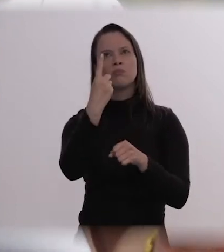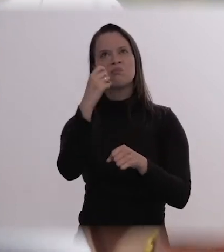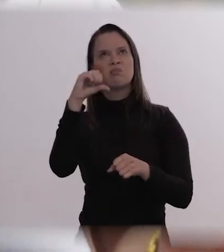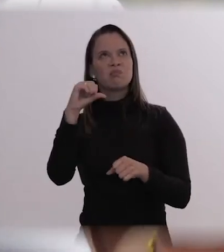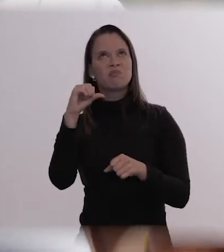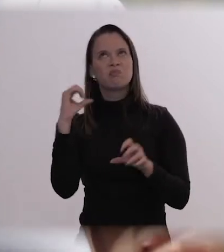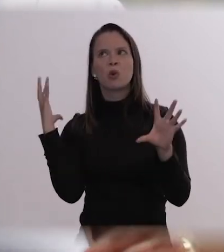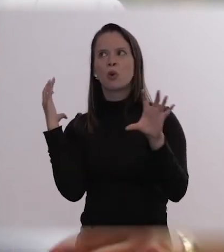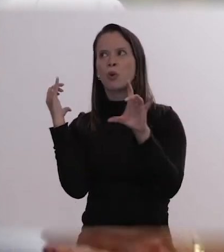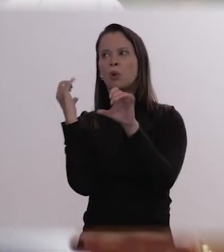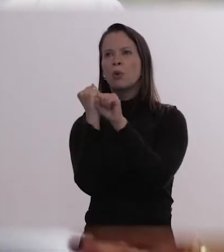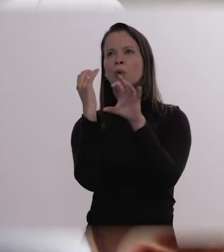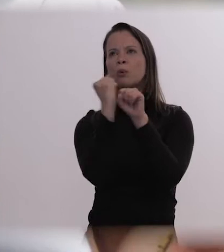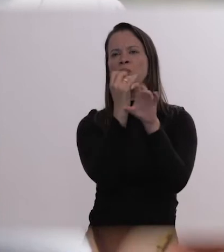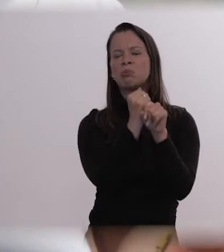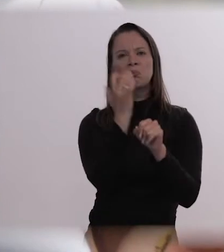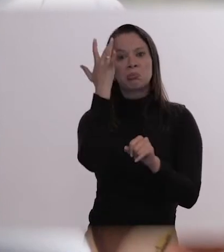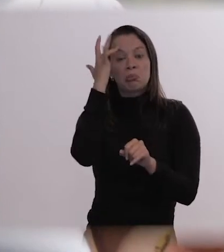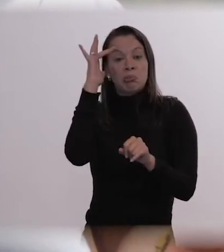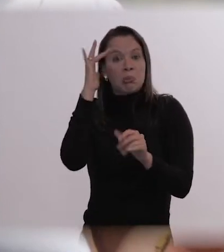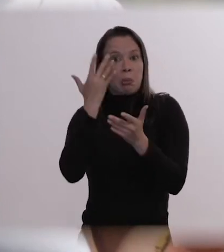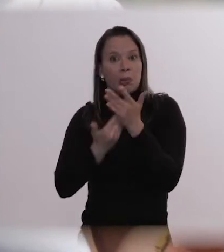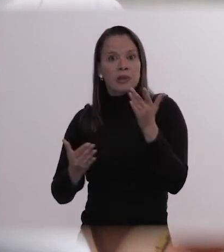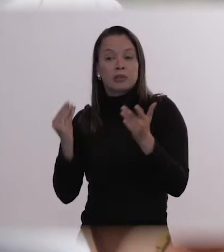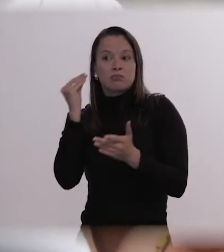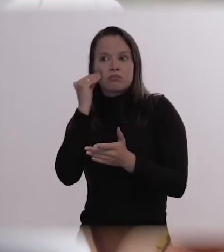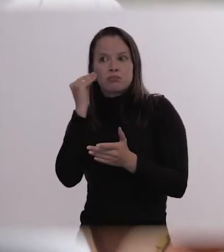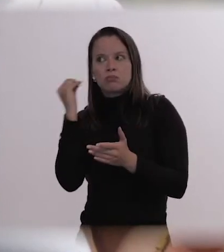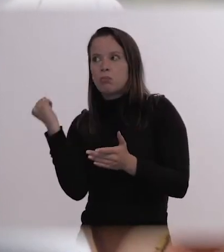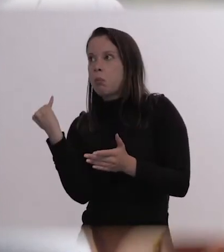conta mais do número de vezes de tentativas.